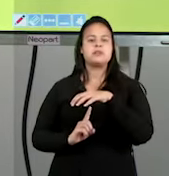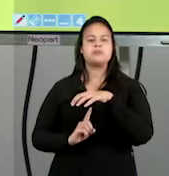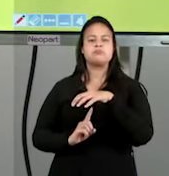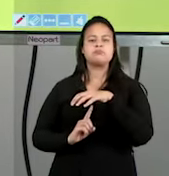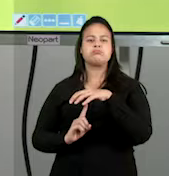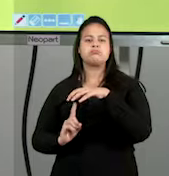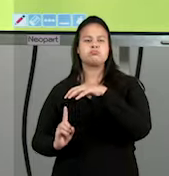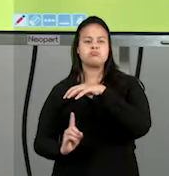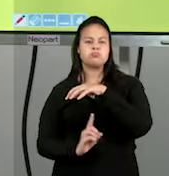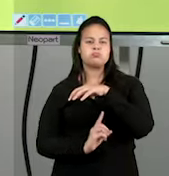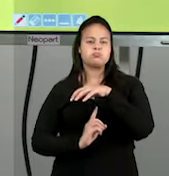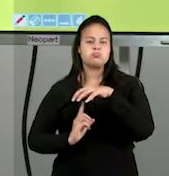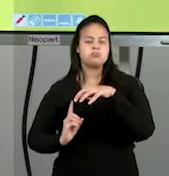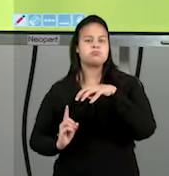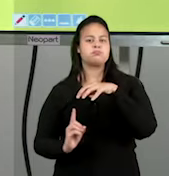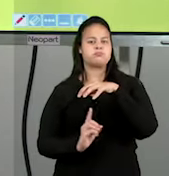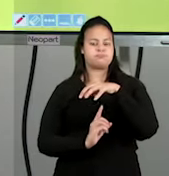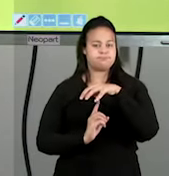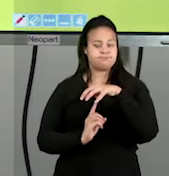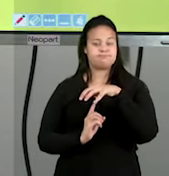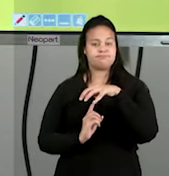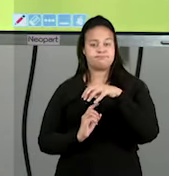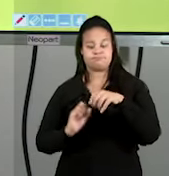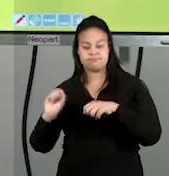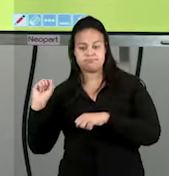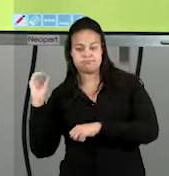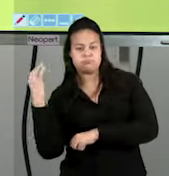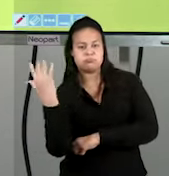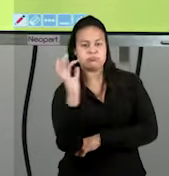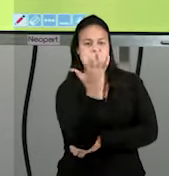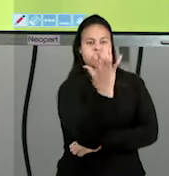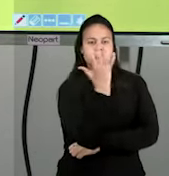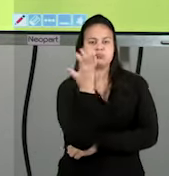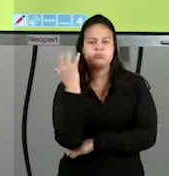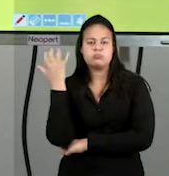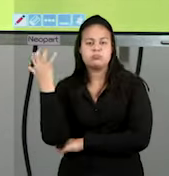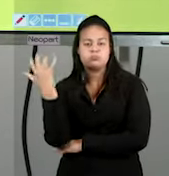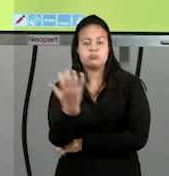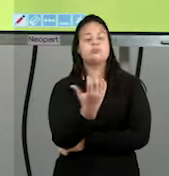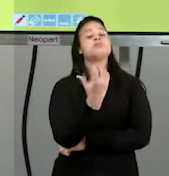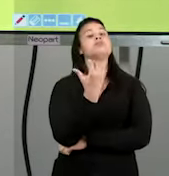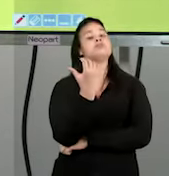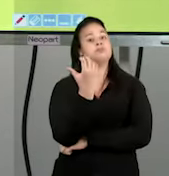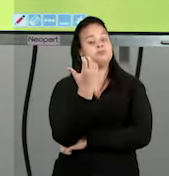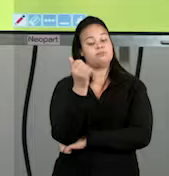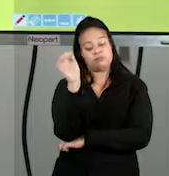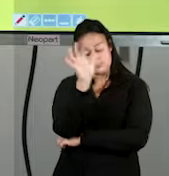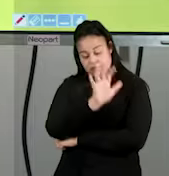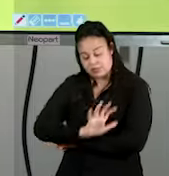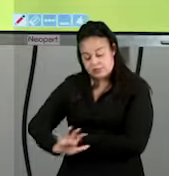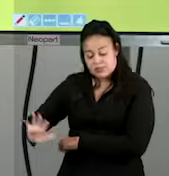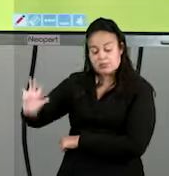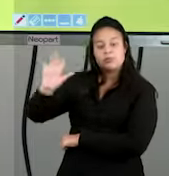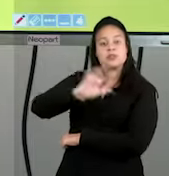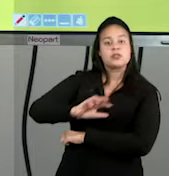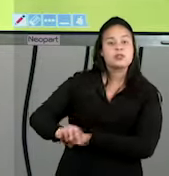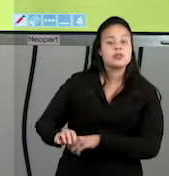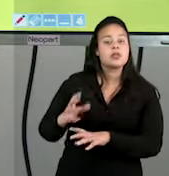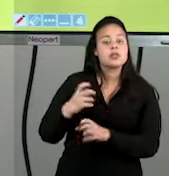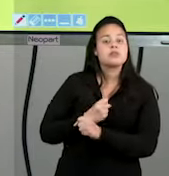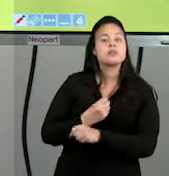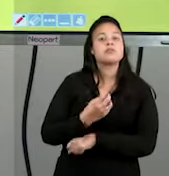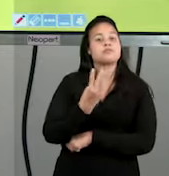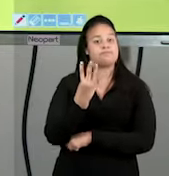próximo da realidade. Então, se a área do círculo for calculada com 3,